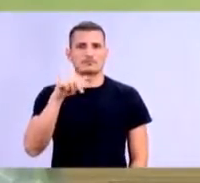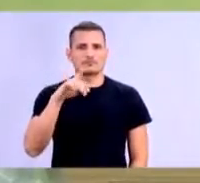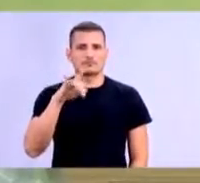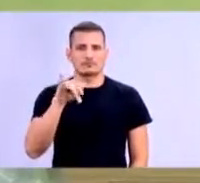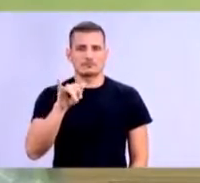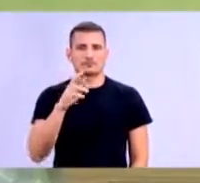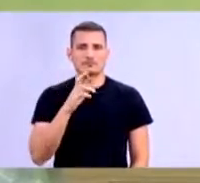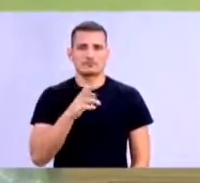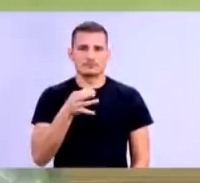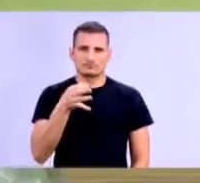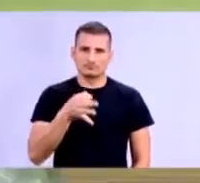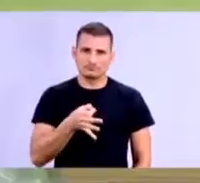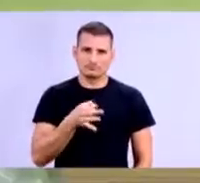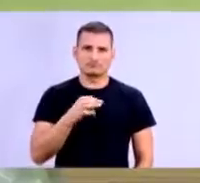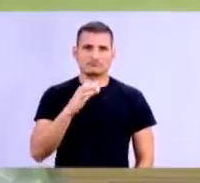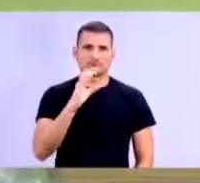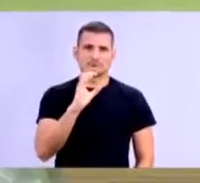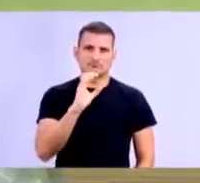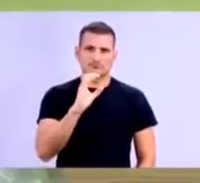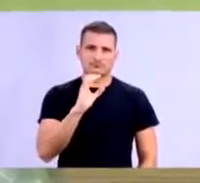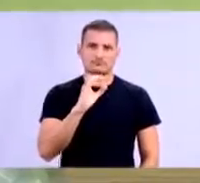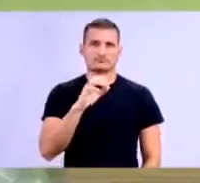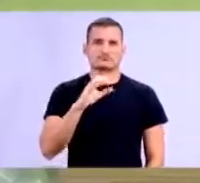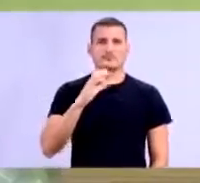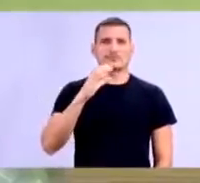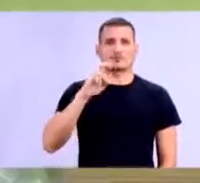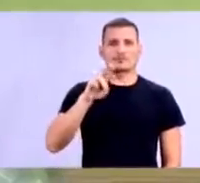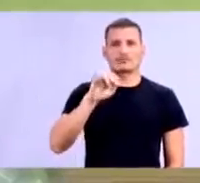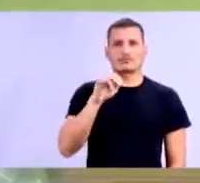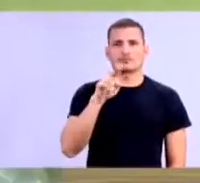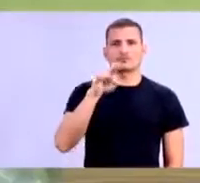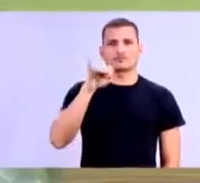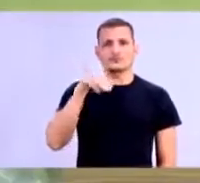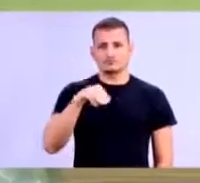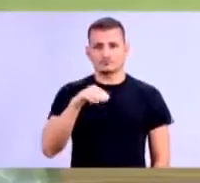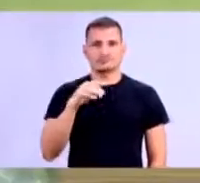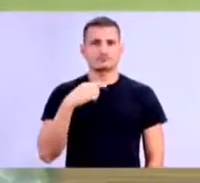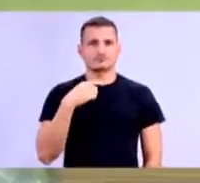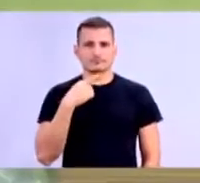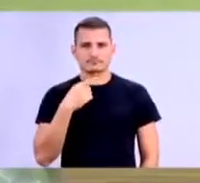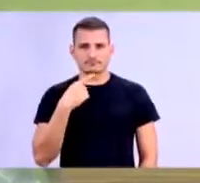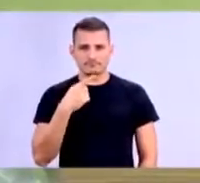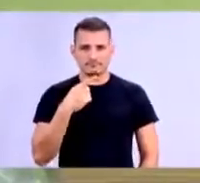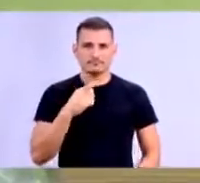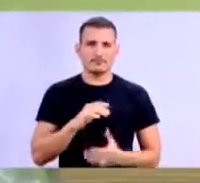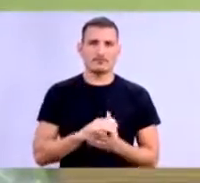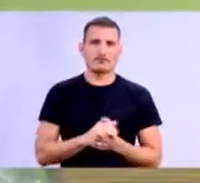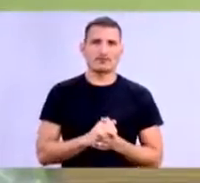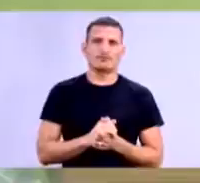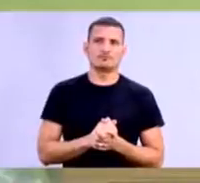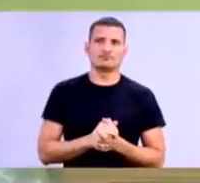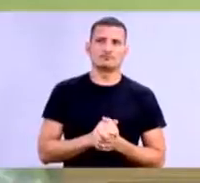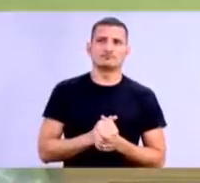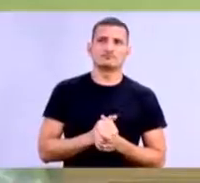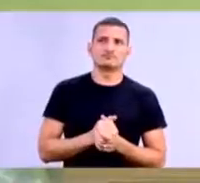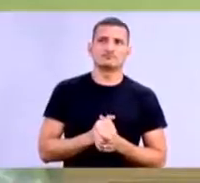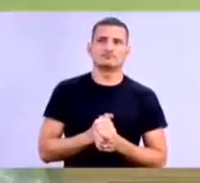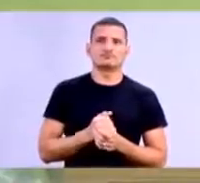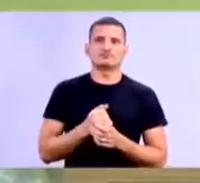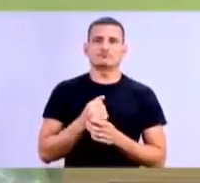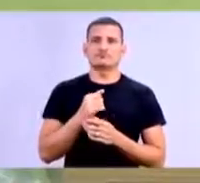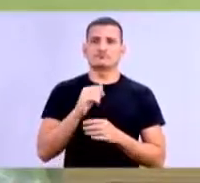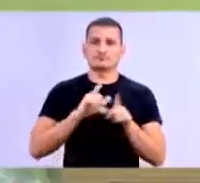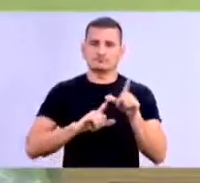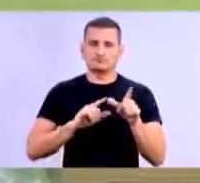Por mais que os alunos lá de Cujubi também estivessem com dúvidas, a questão C, porque eles